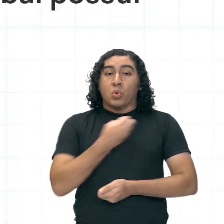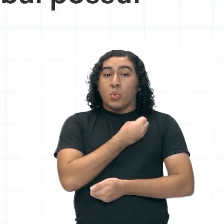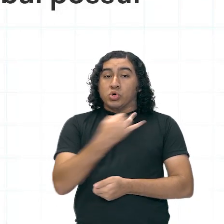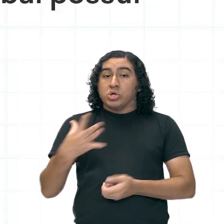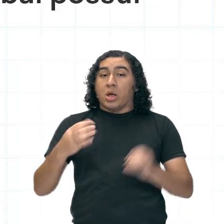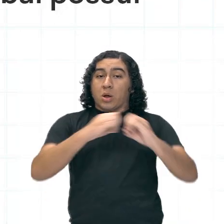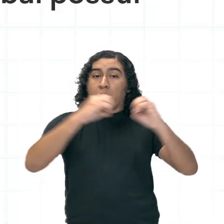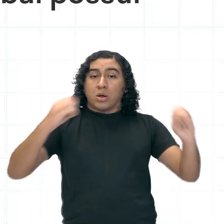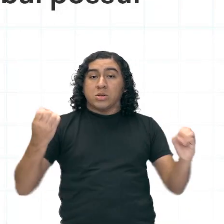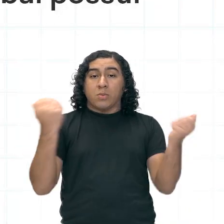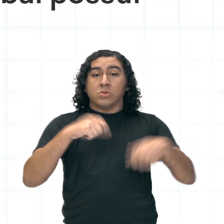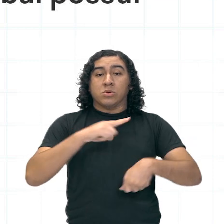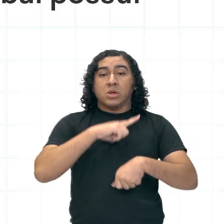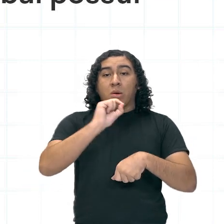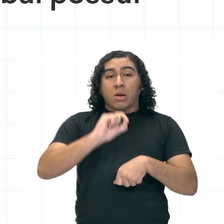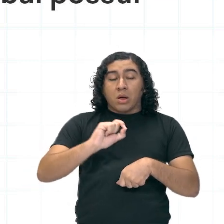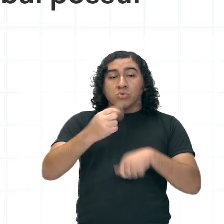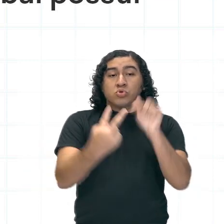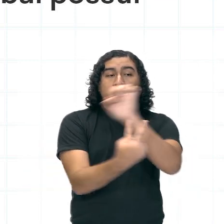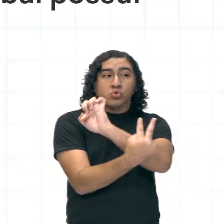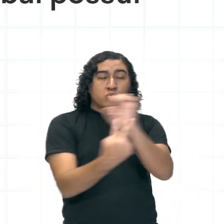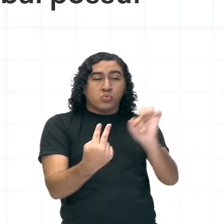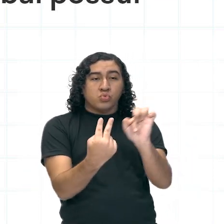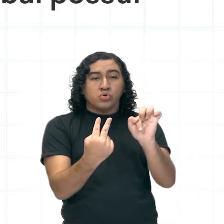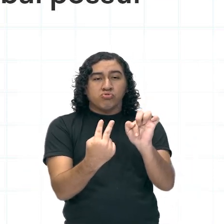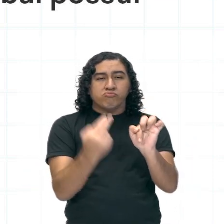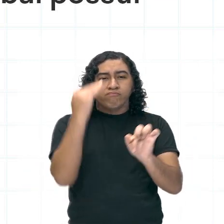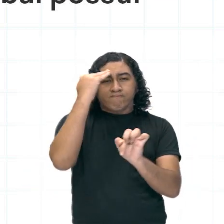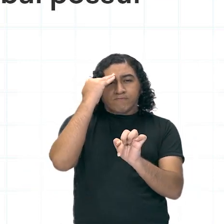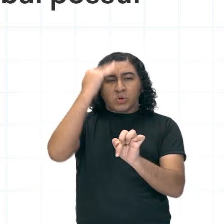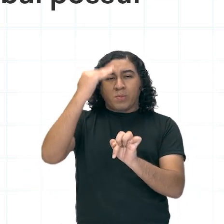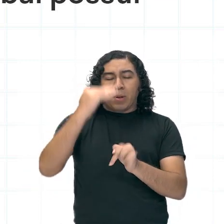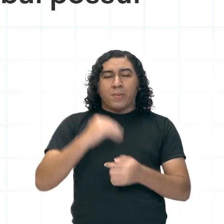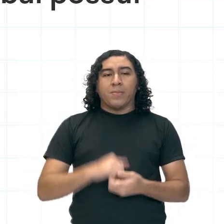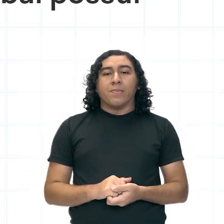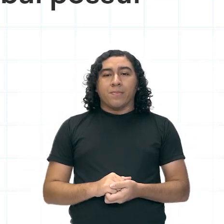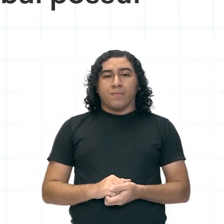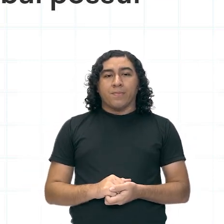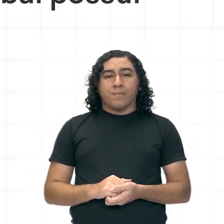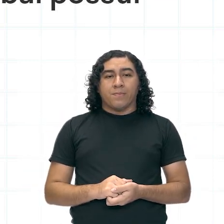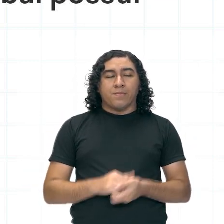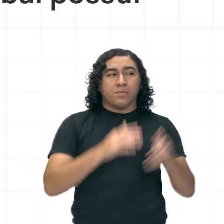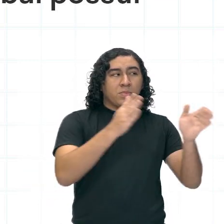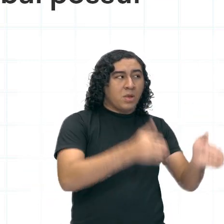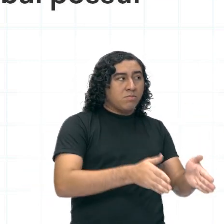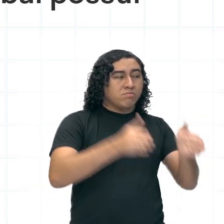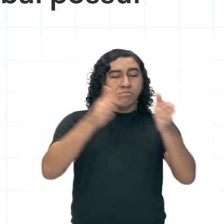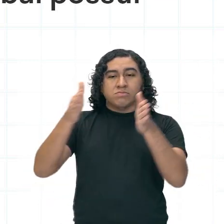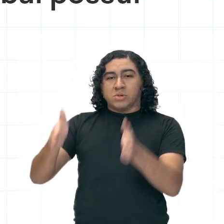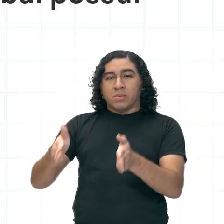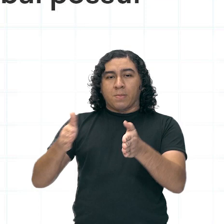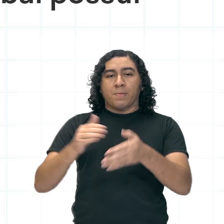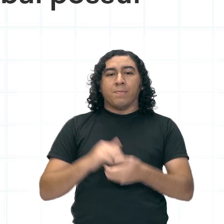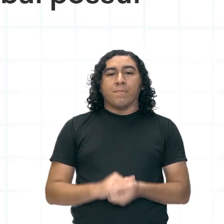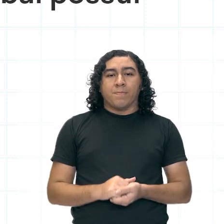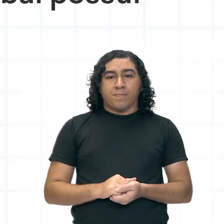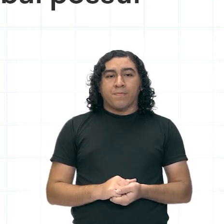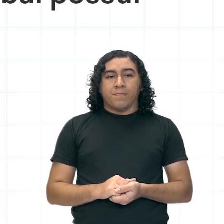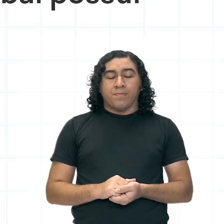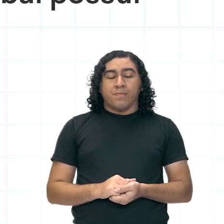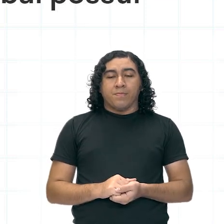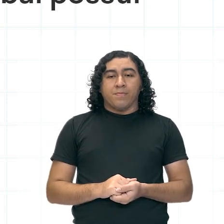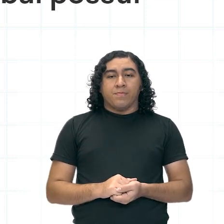A maioria das orações é composta por 2 partes, gente, certo? 2 partes principais